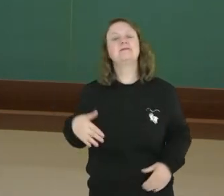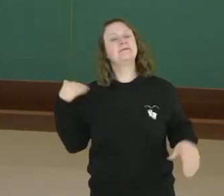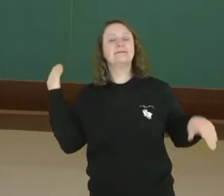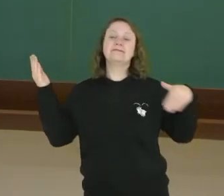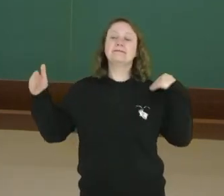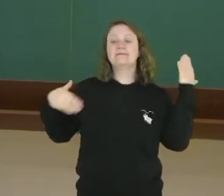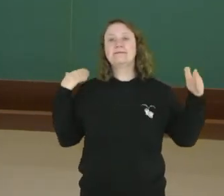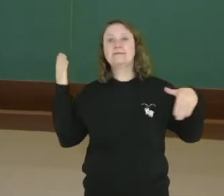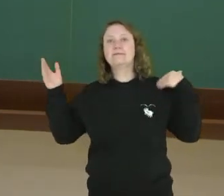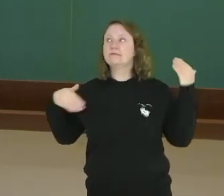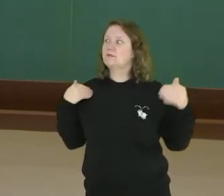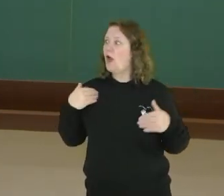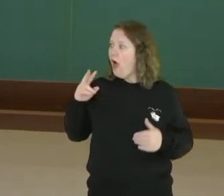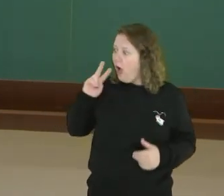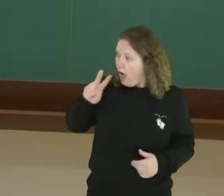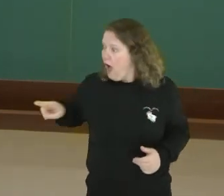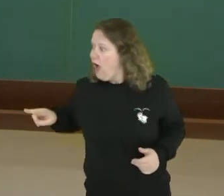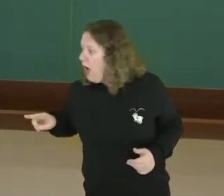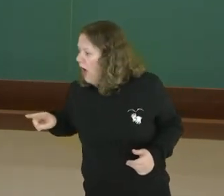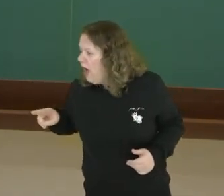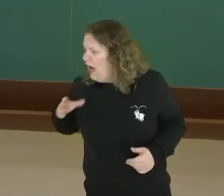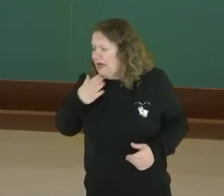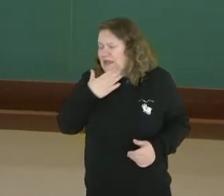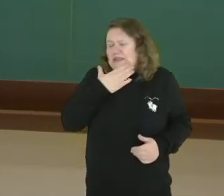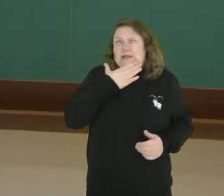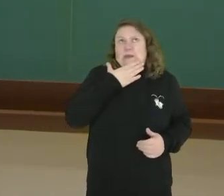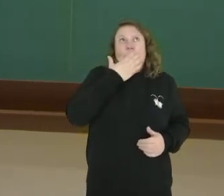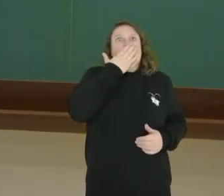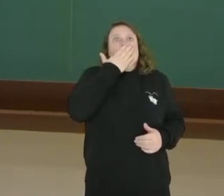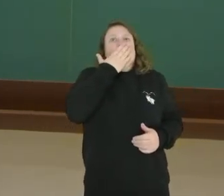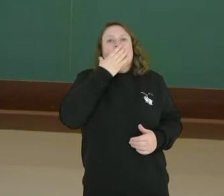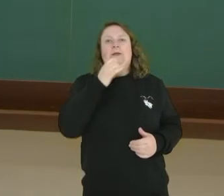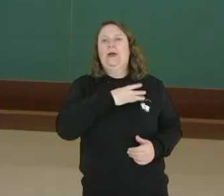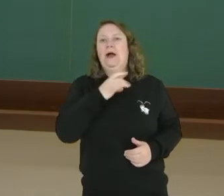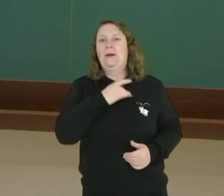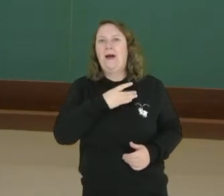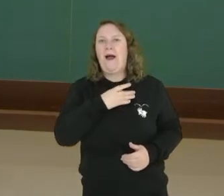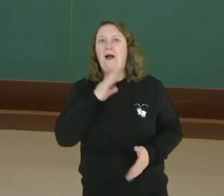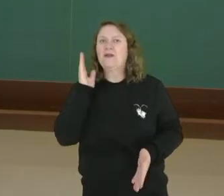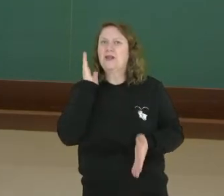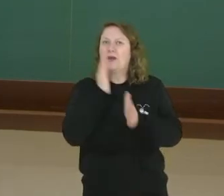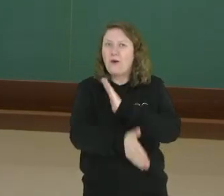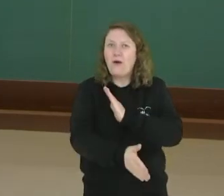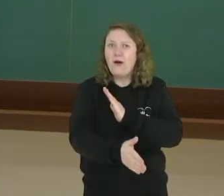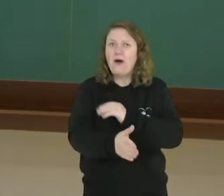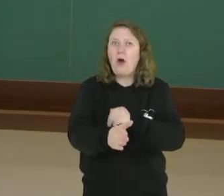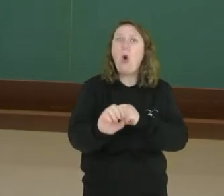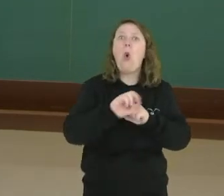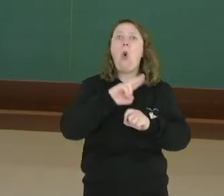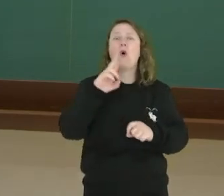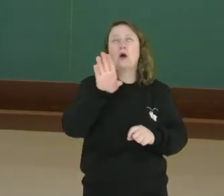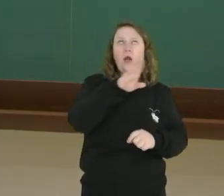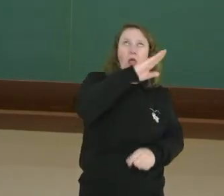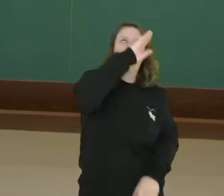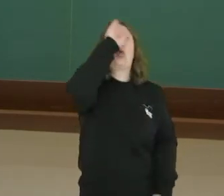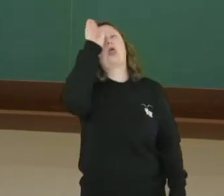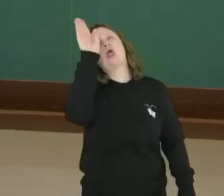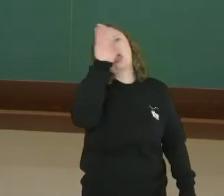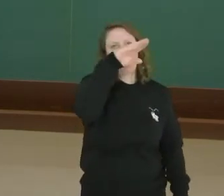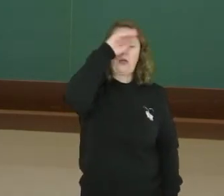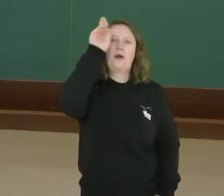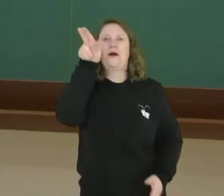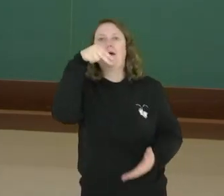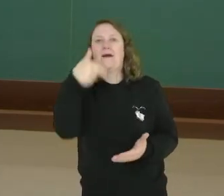ali. E se deparar com um bicho desse aqui. Você corre ou você desmaia? Sinceramente, eu nem sei